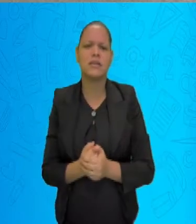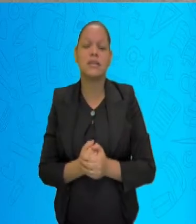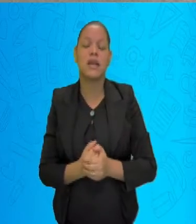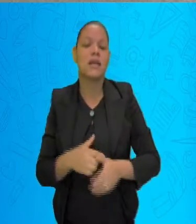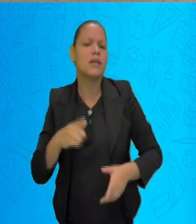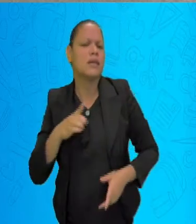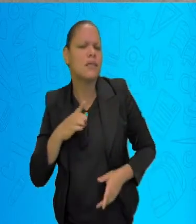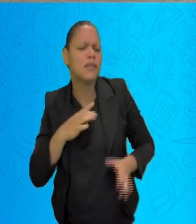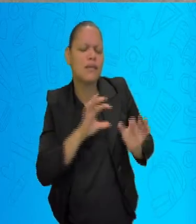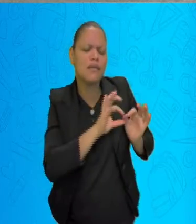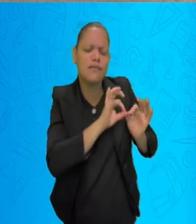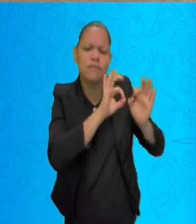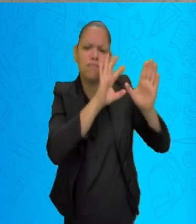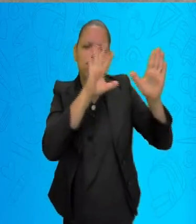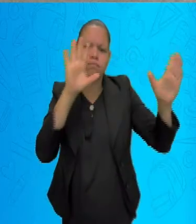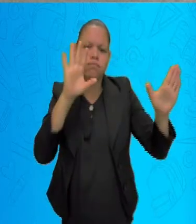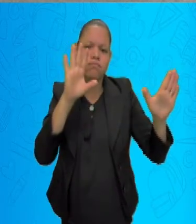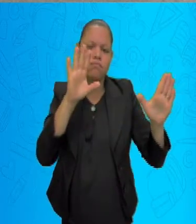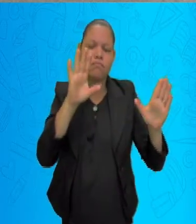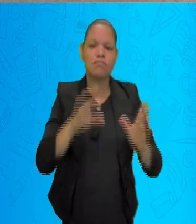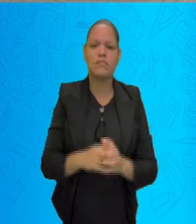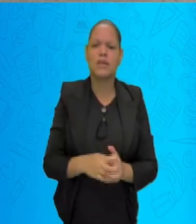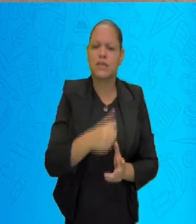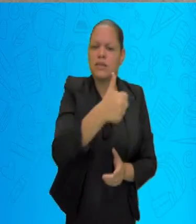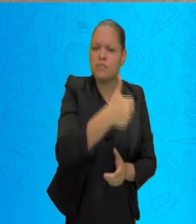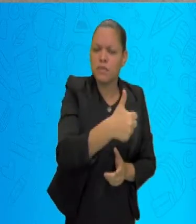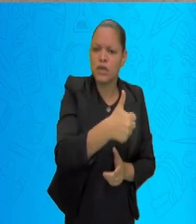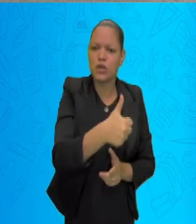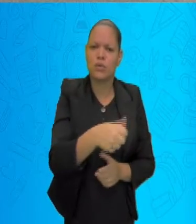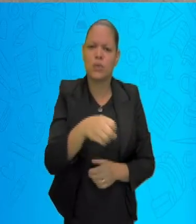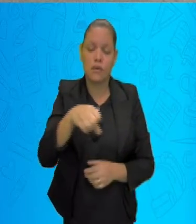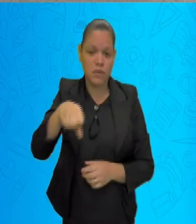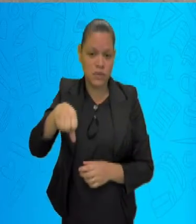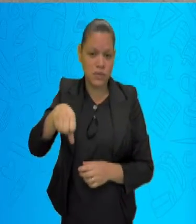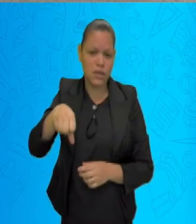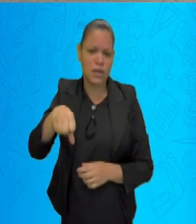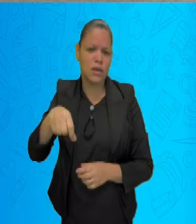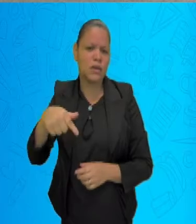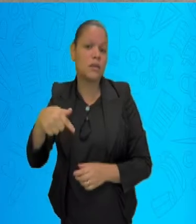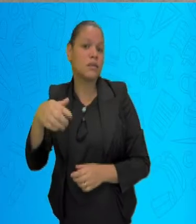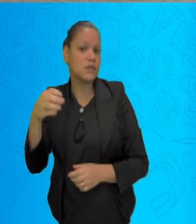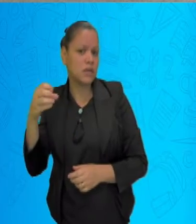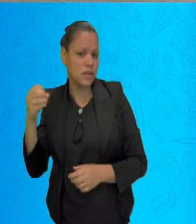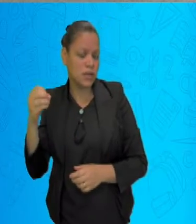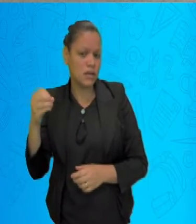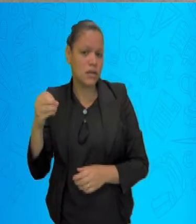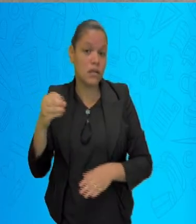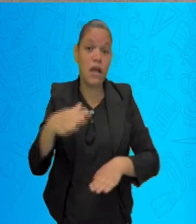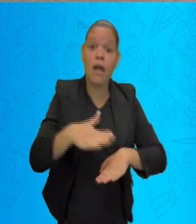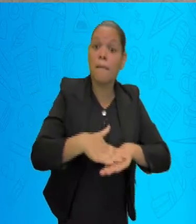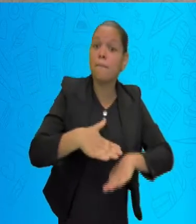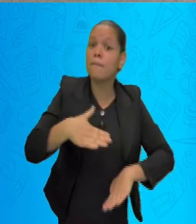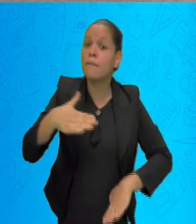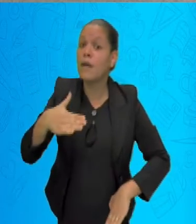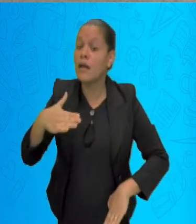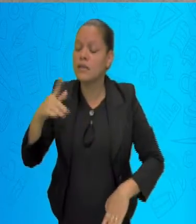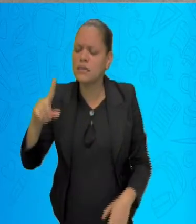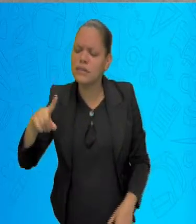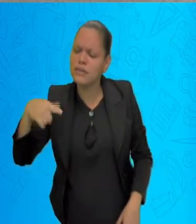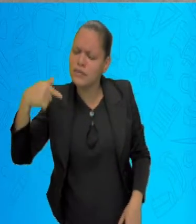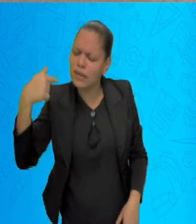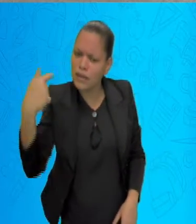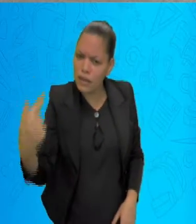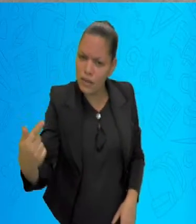de 1770. Mais tarde, na última década do mesmo